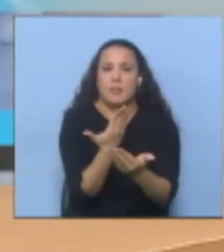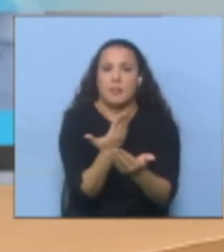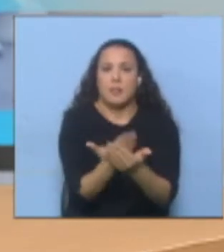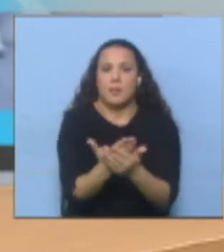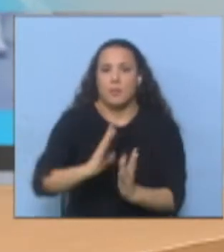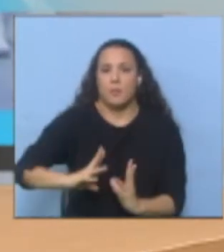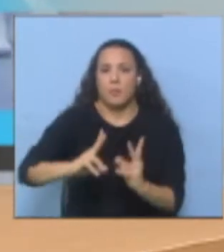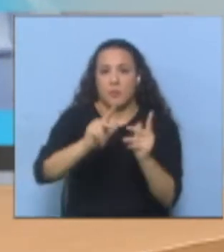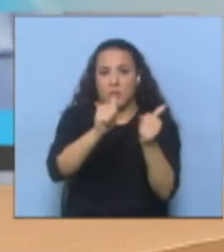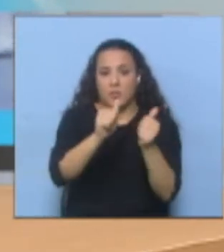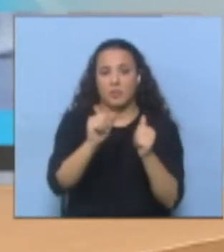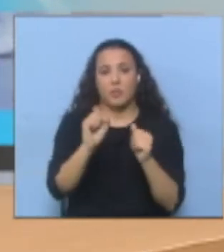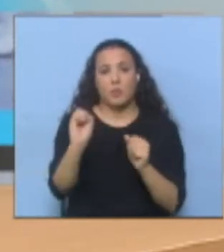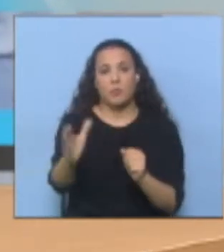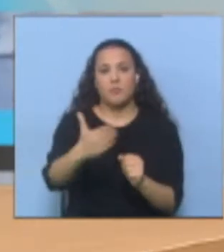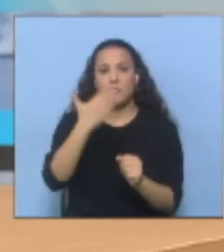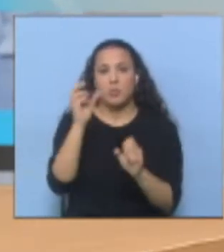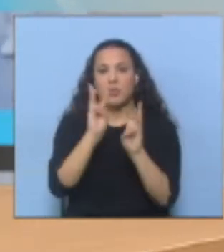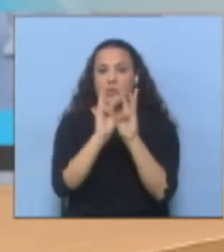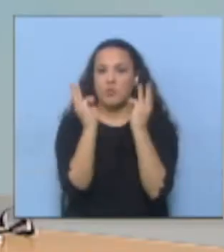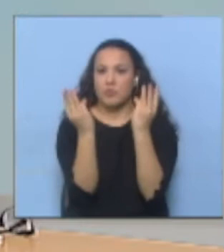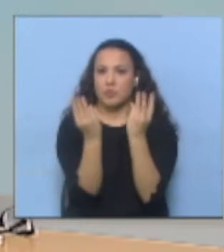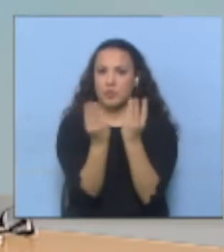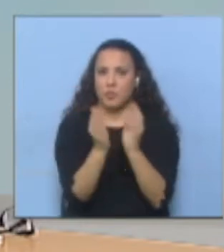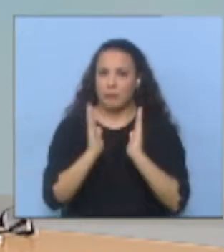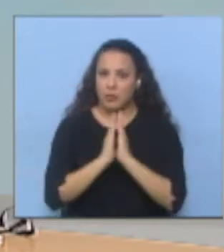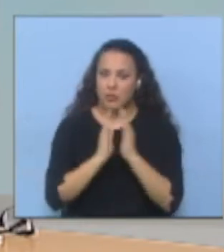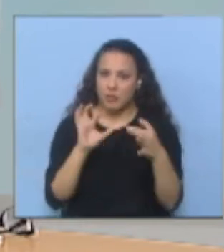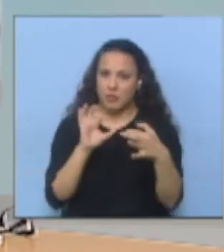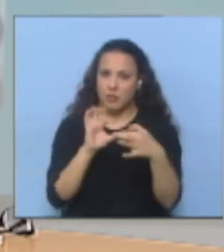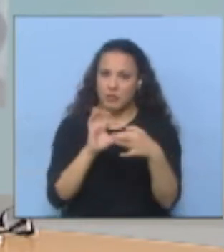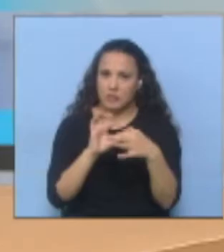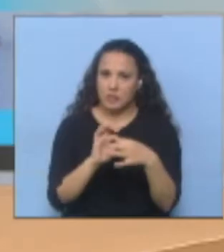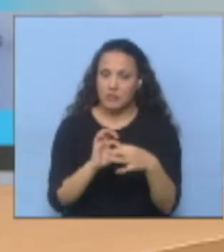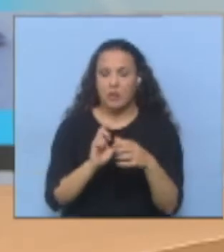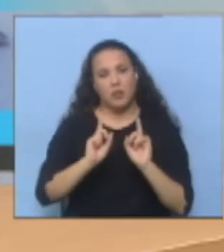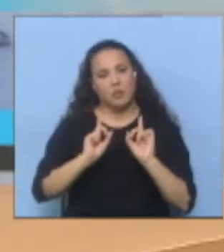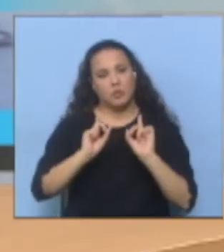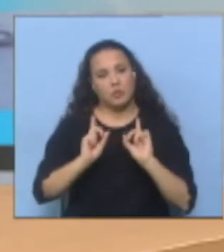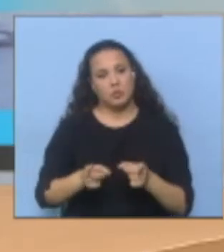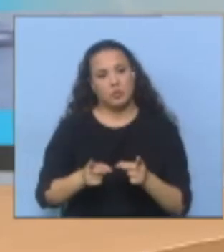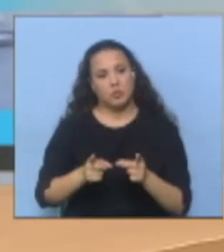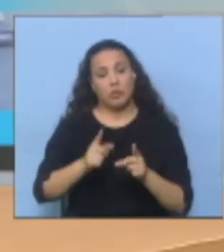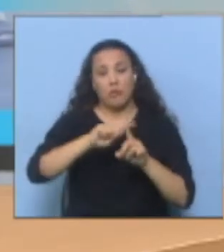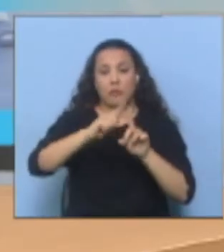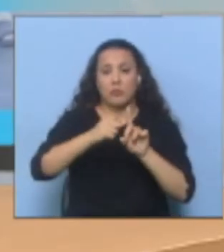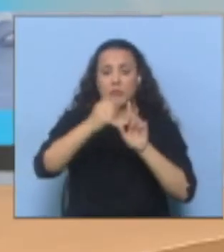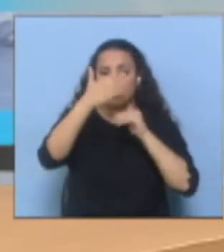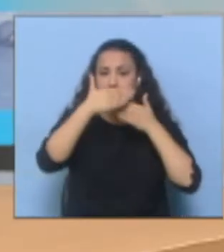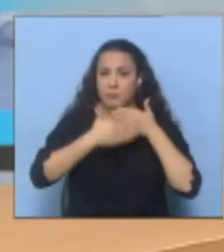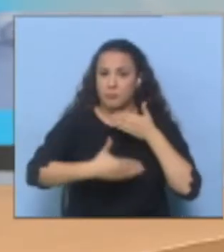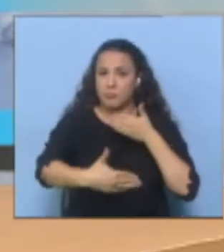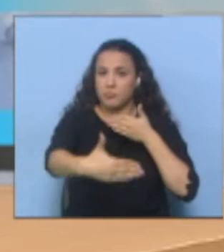associação o primeiro workshop internacional de turismo religioso. Ele foi sendo realizado nos anos seguintes, foi